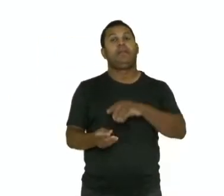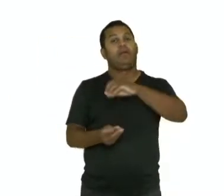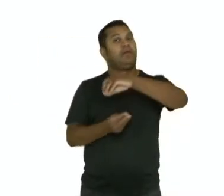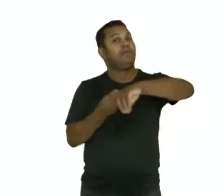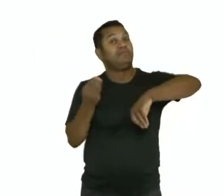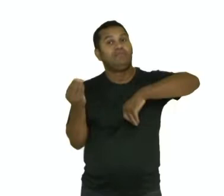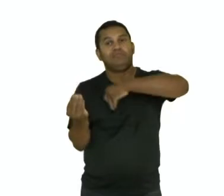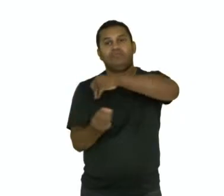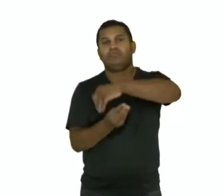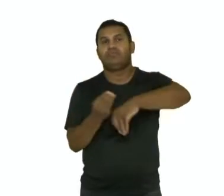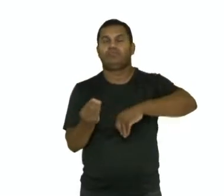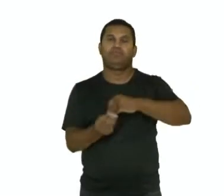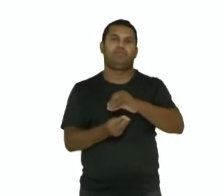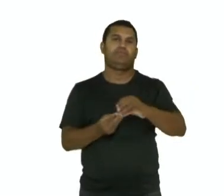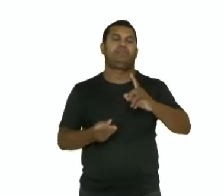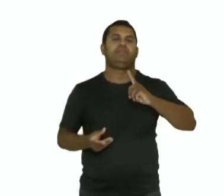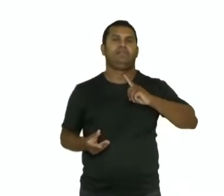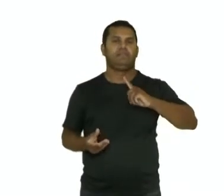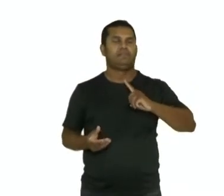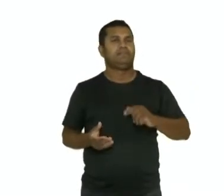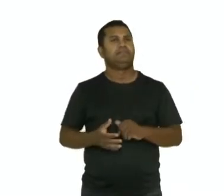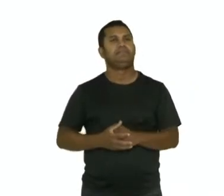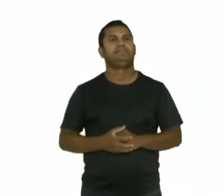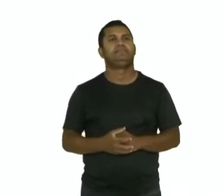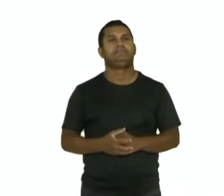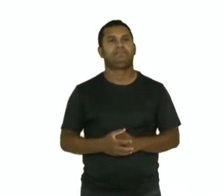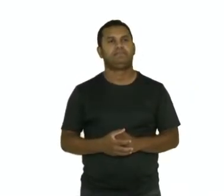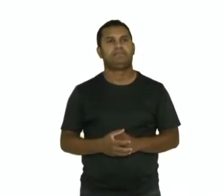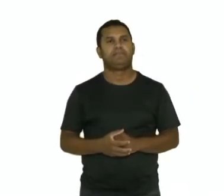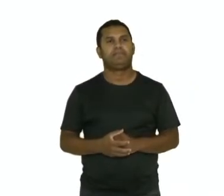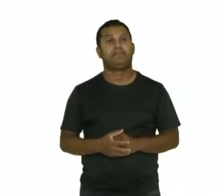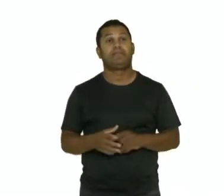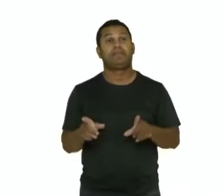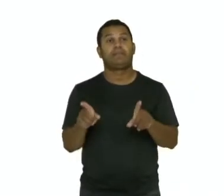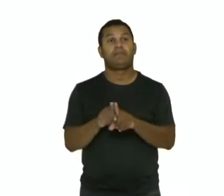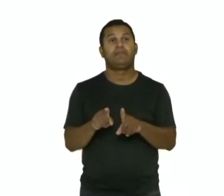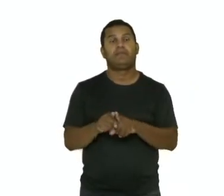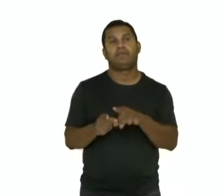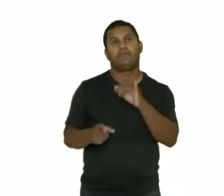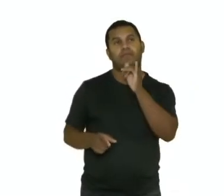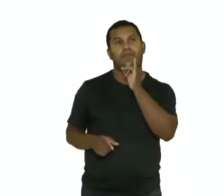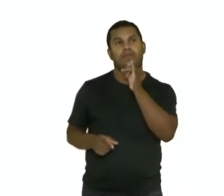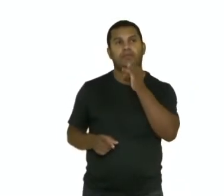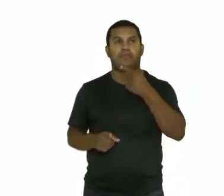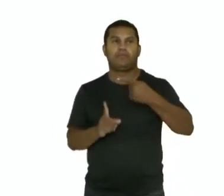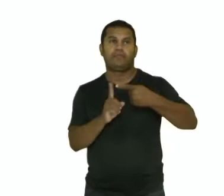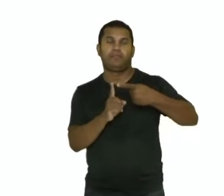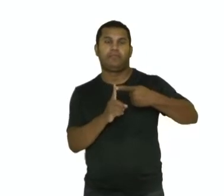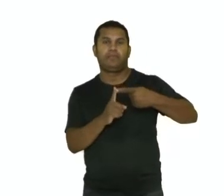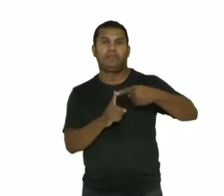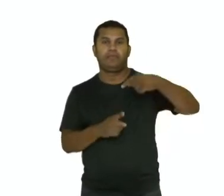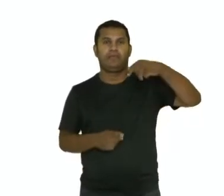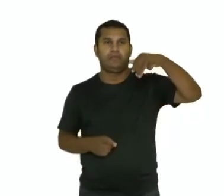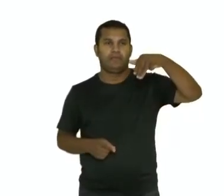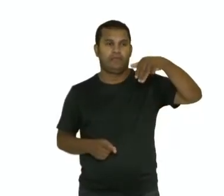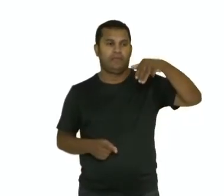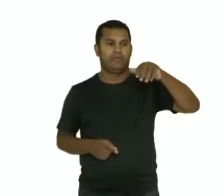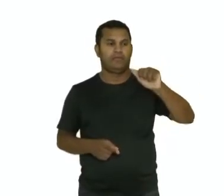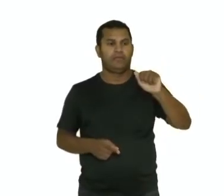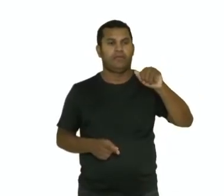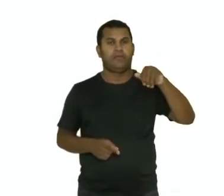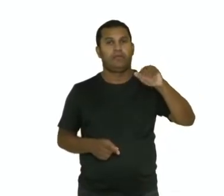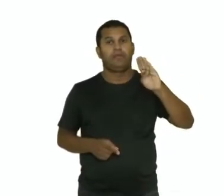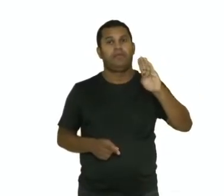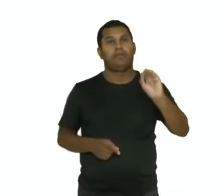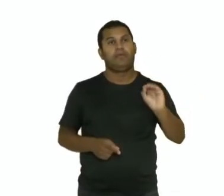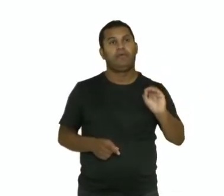suas origens não são as mesmas. O mambo, então onde que nasce o mambo? O mambo nasceu em